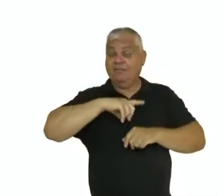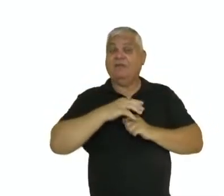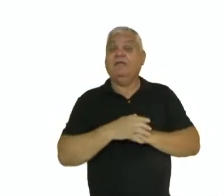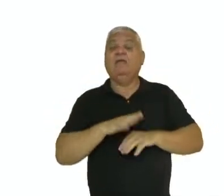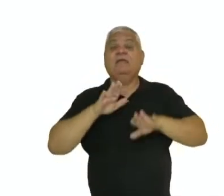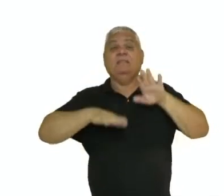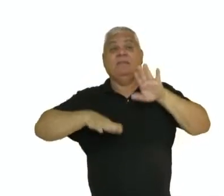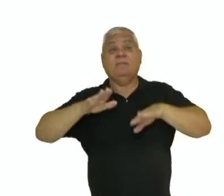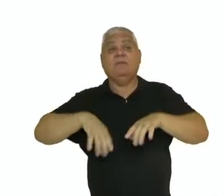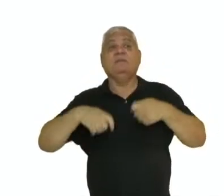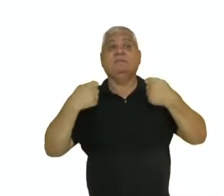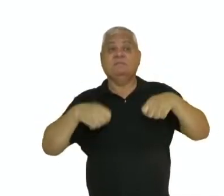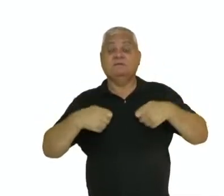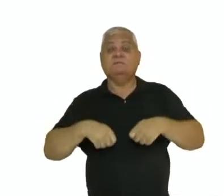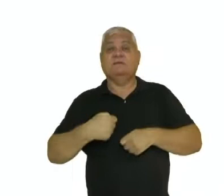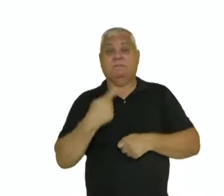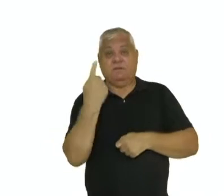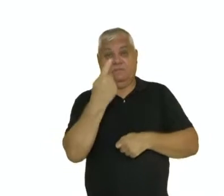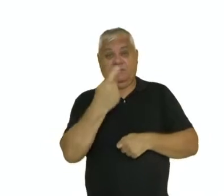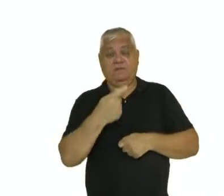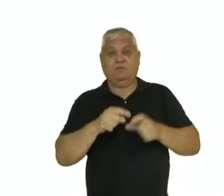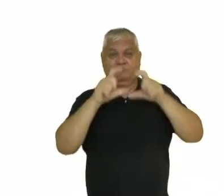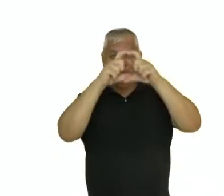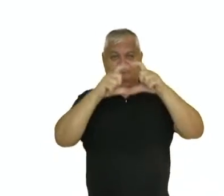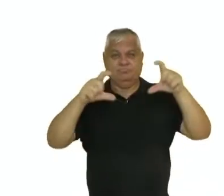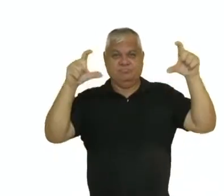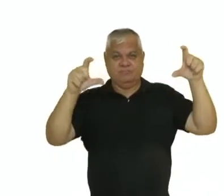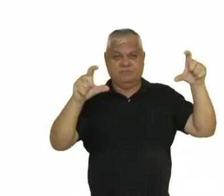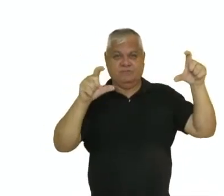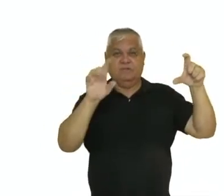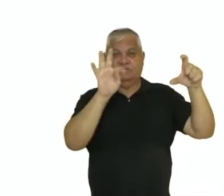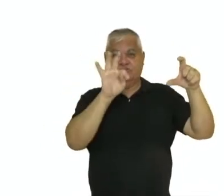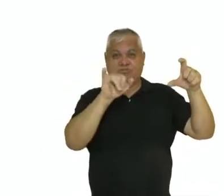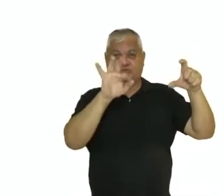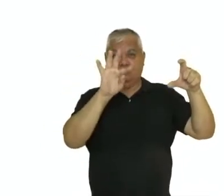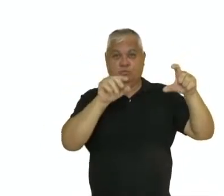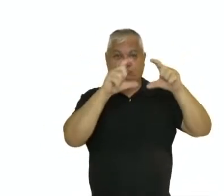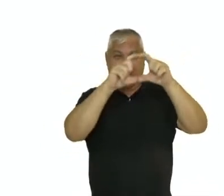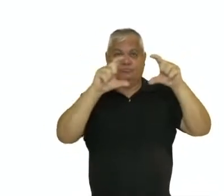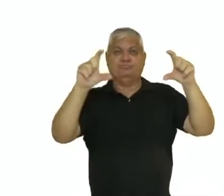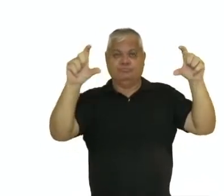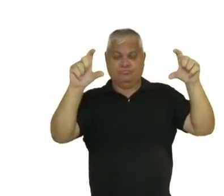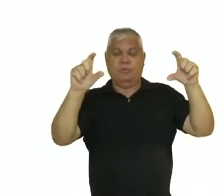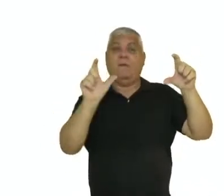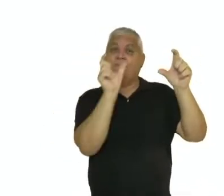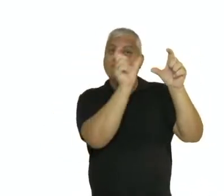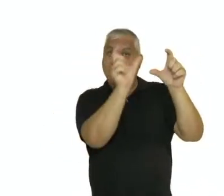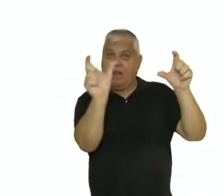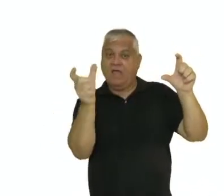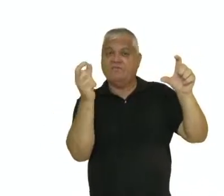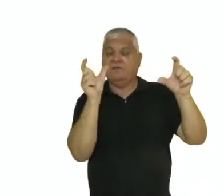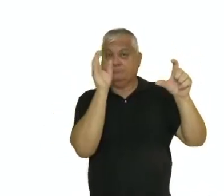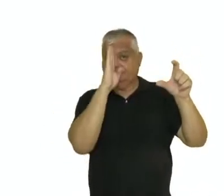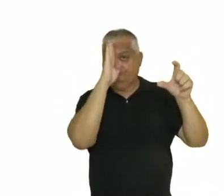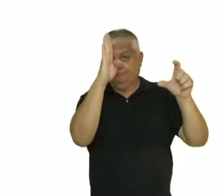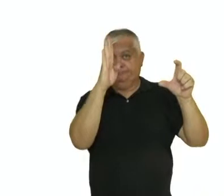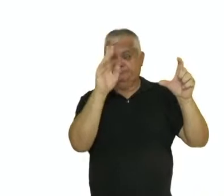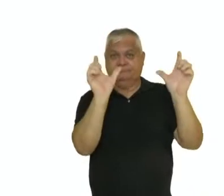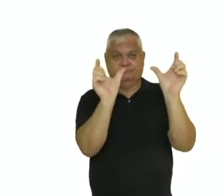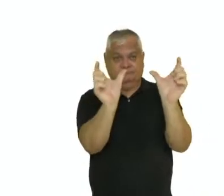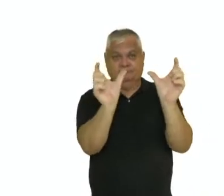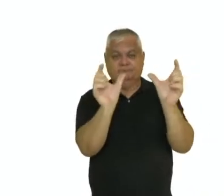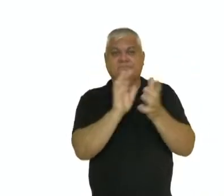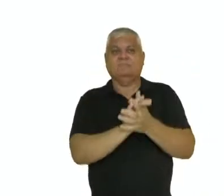os componentes presentes sempre temos o título, que é uma frase curta, com palavras-chave do assunto